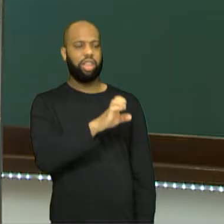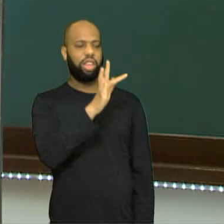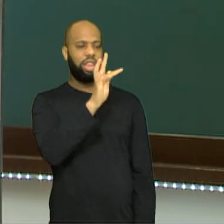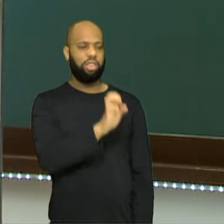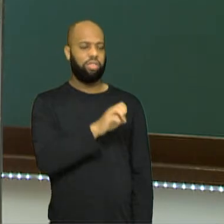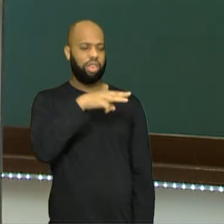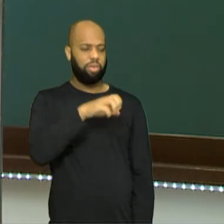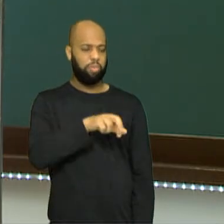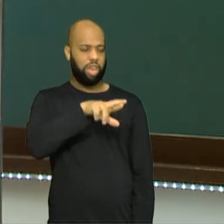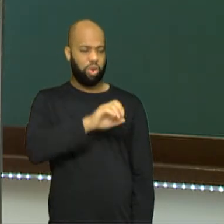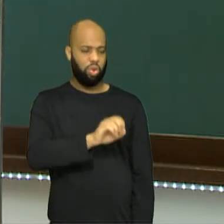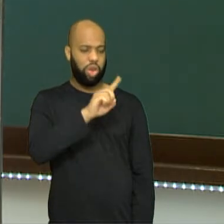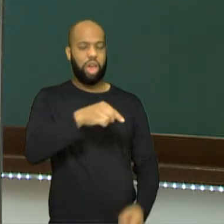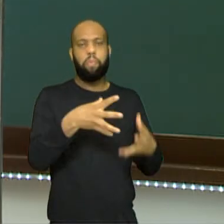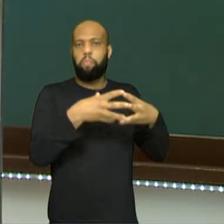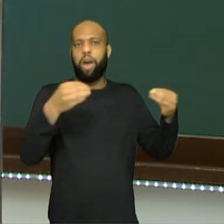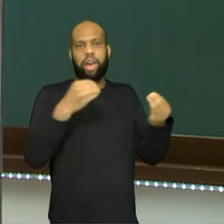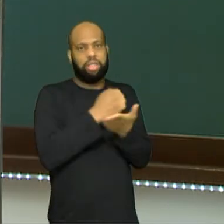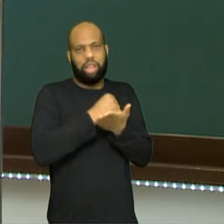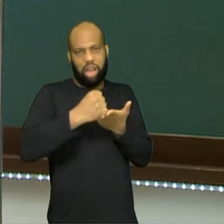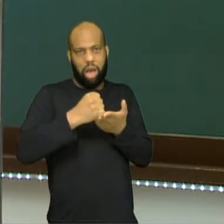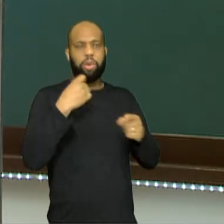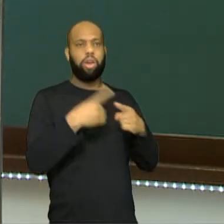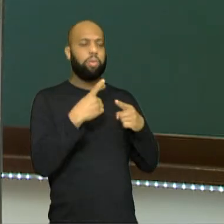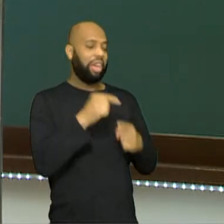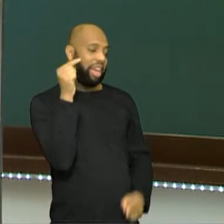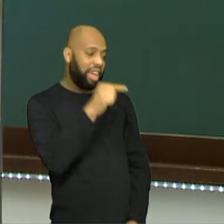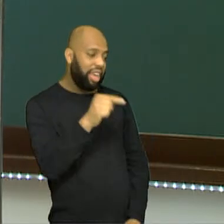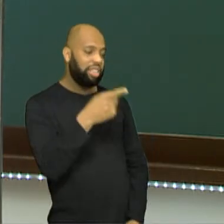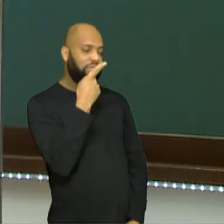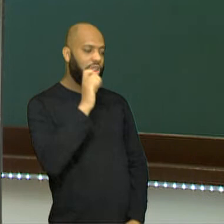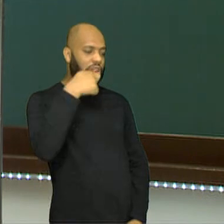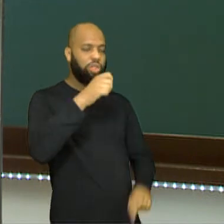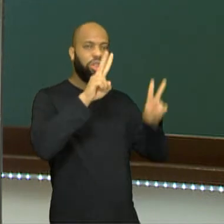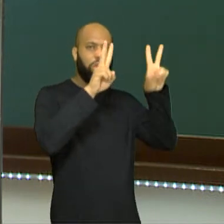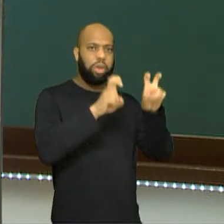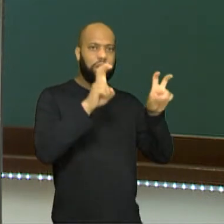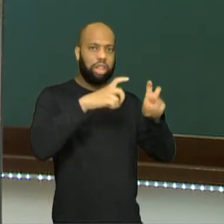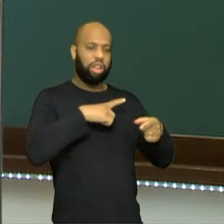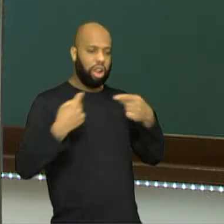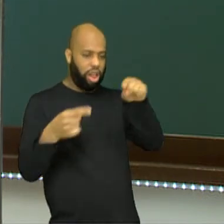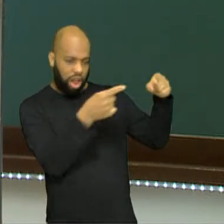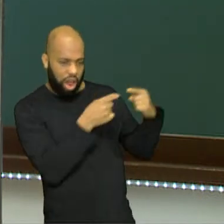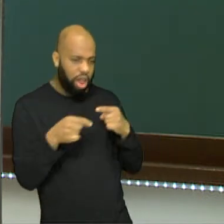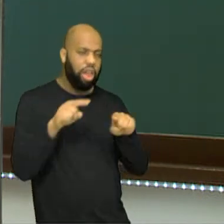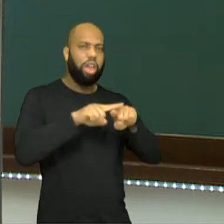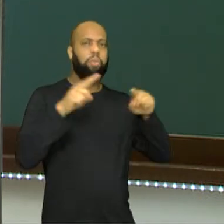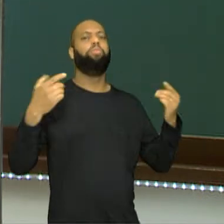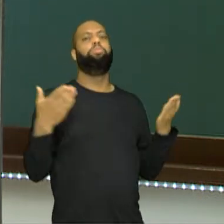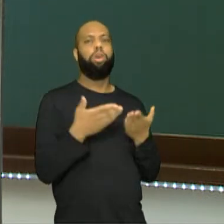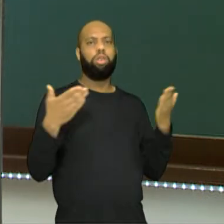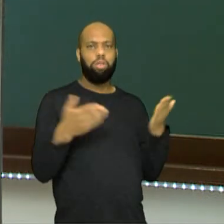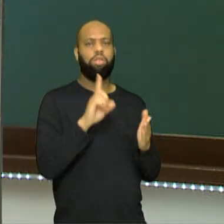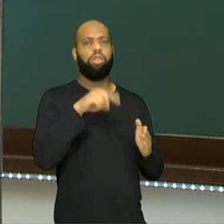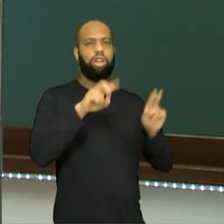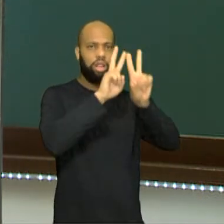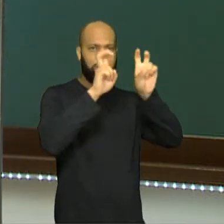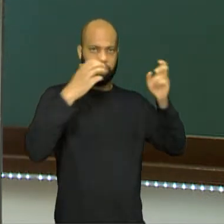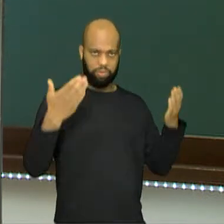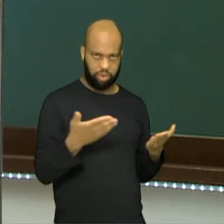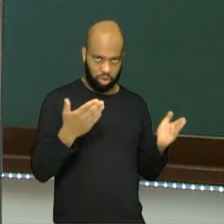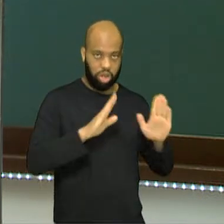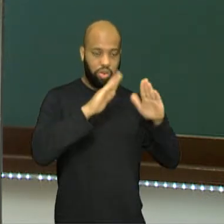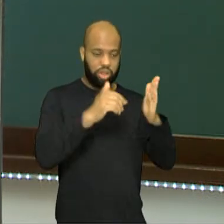efêmero é passageiro. Por quê? Porque a charge, ela vai trazer assuntos polêmicos, mas da atualidade, assuntos atuais.